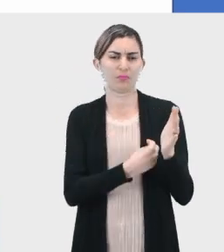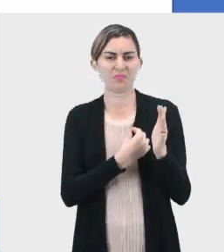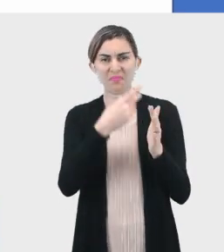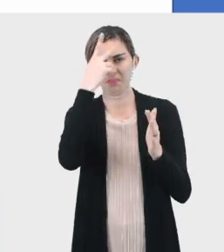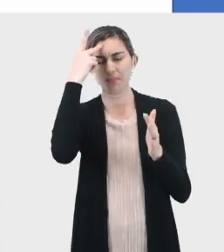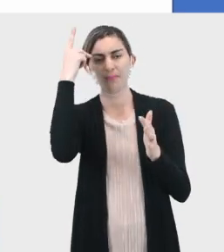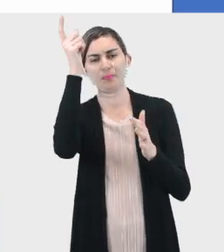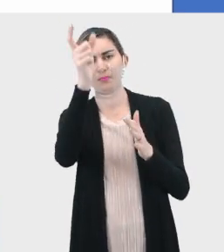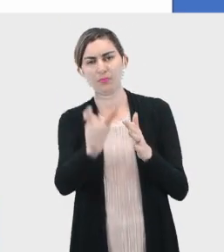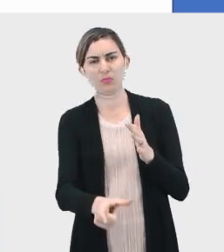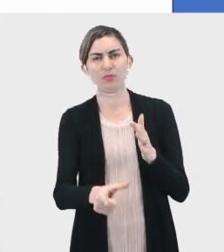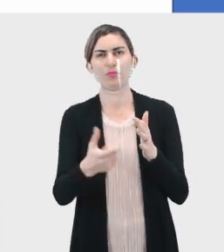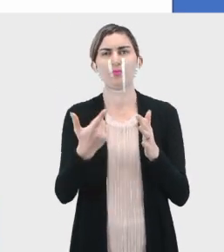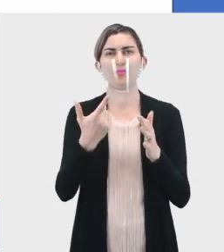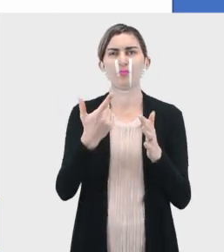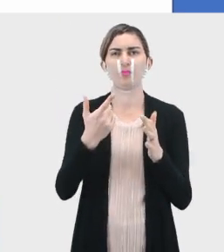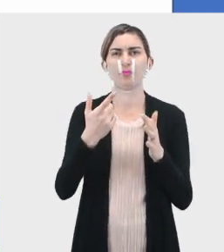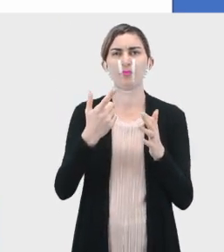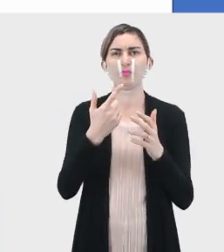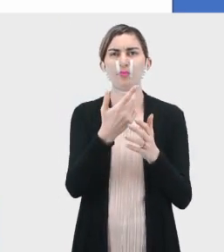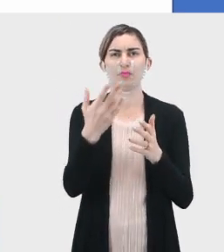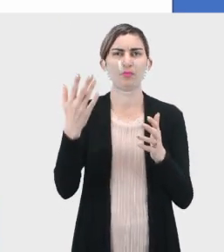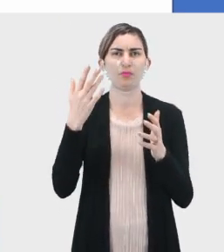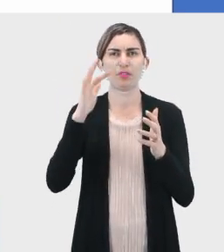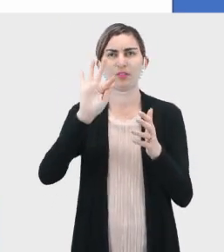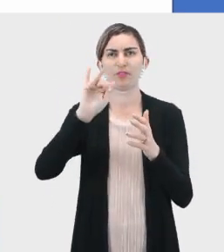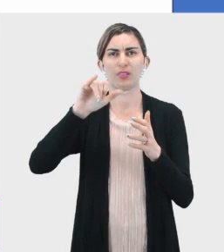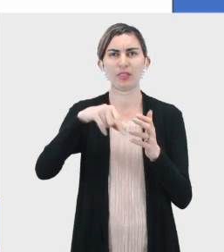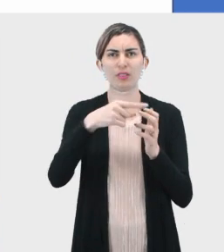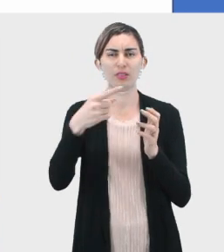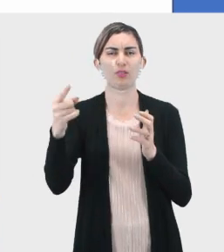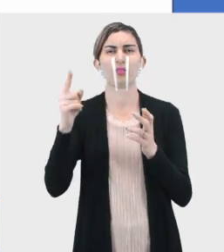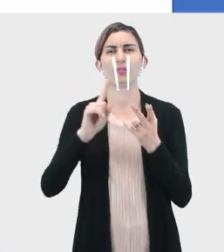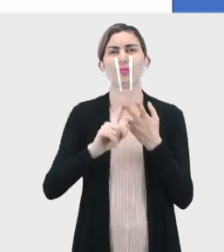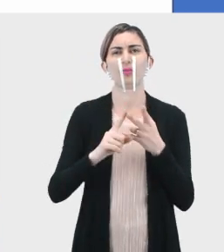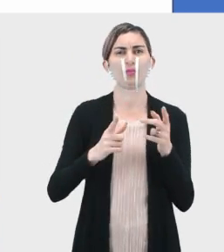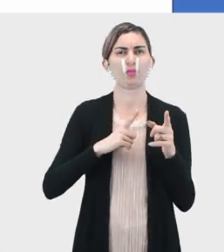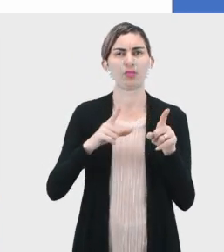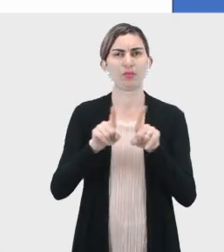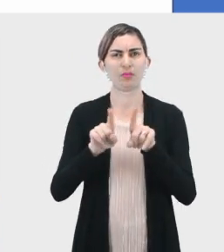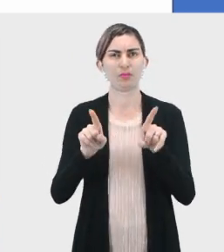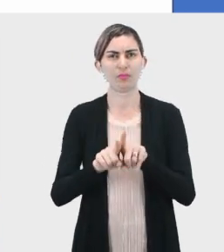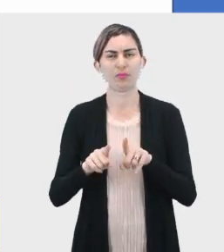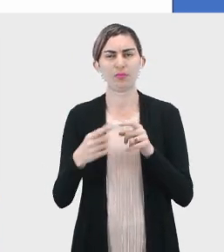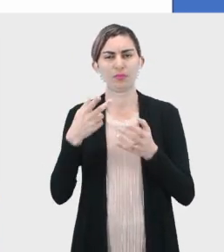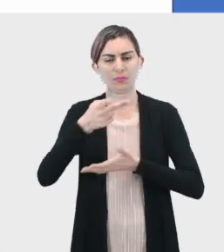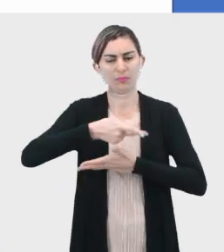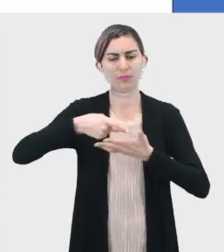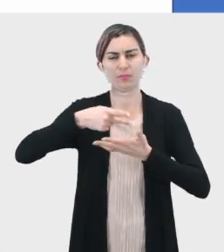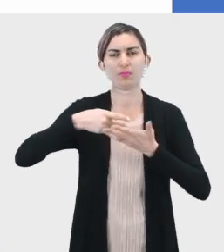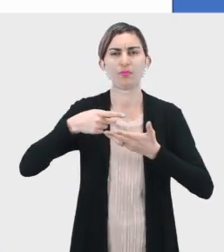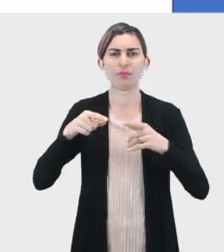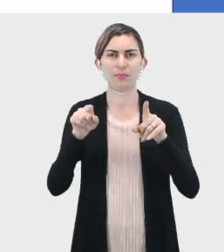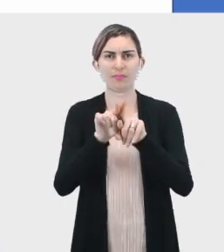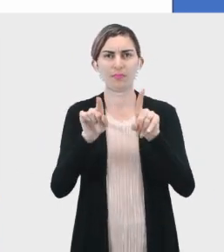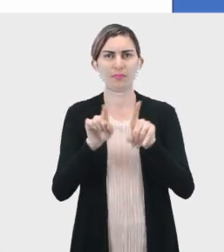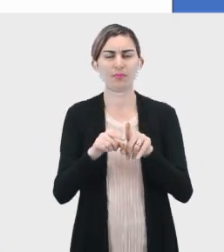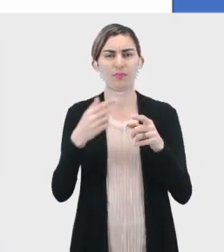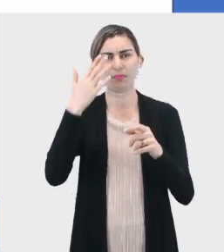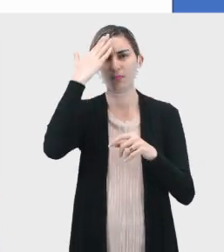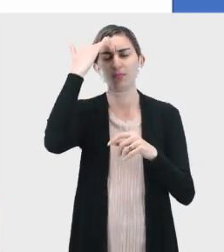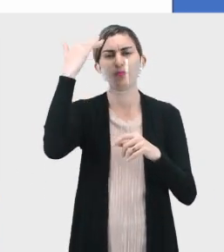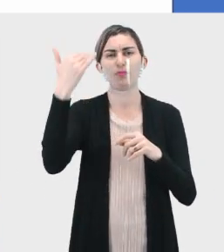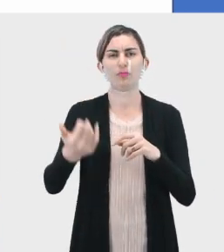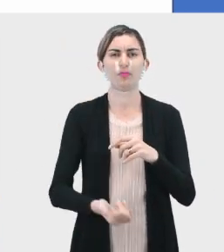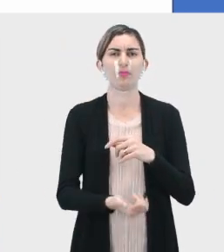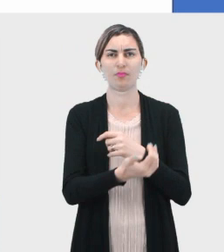biografia, história de uma pessoa, fiction, as ficções, temos também the poem, o poema, e até mesmo